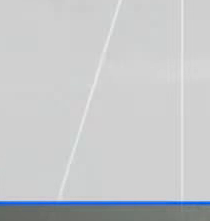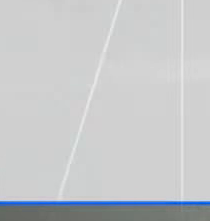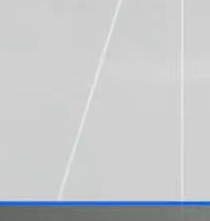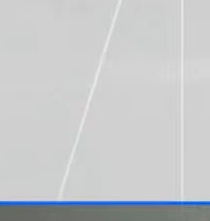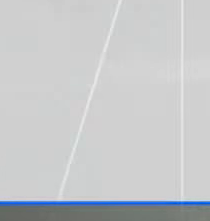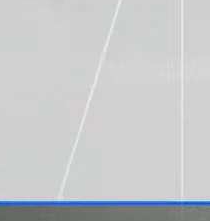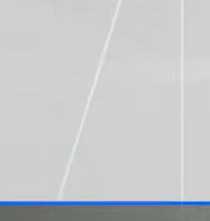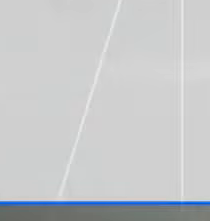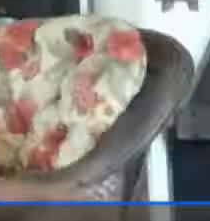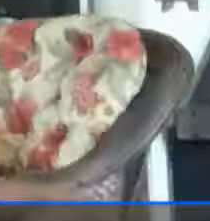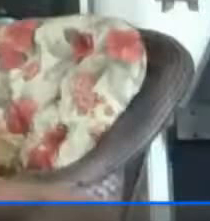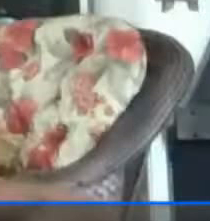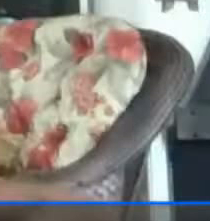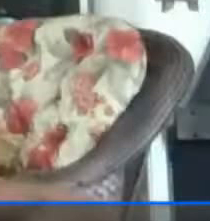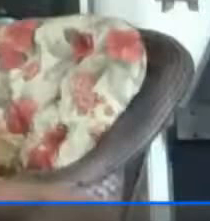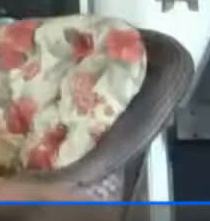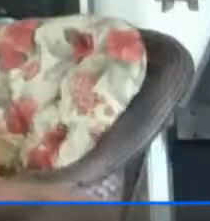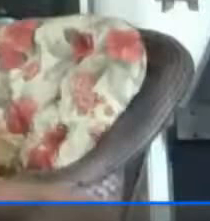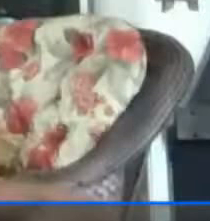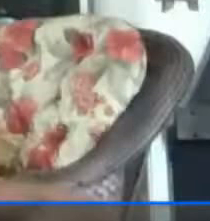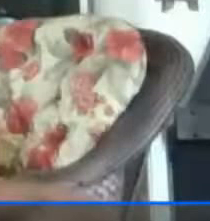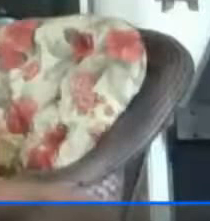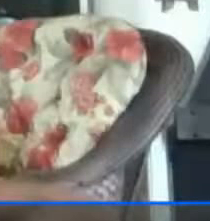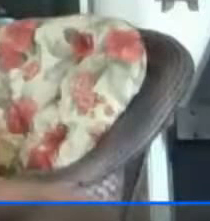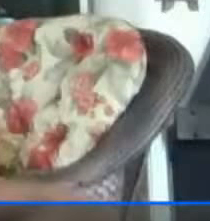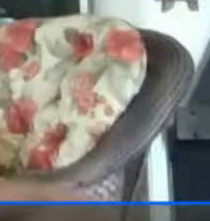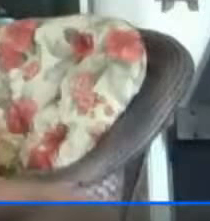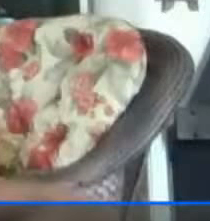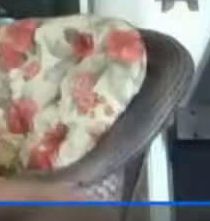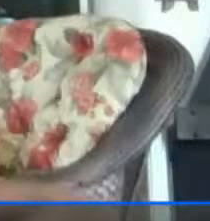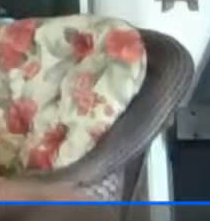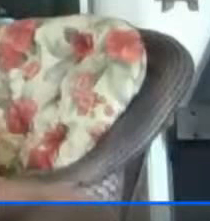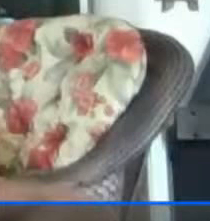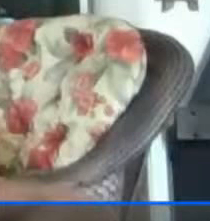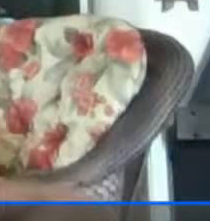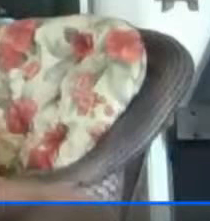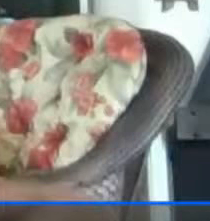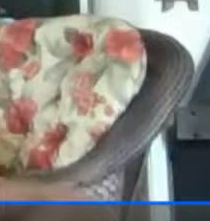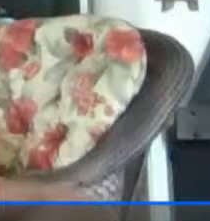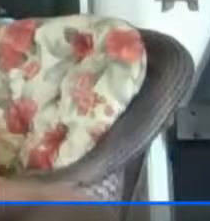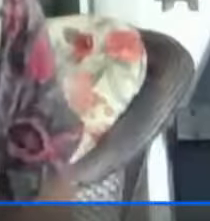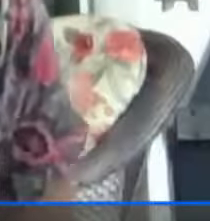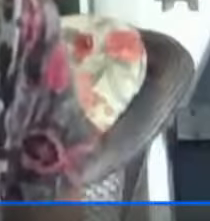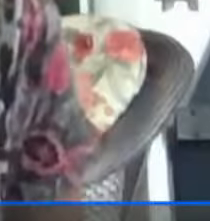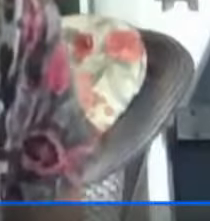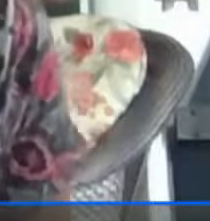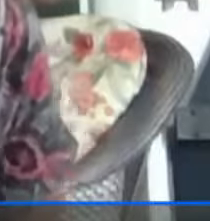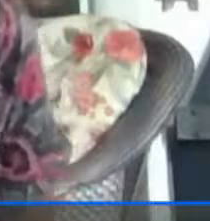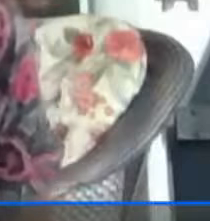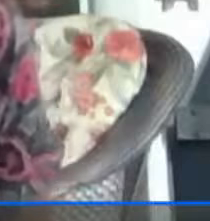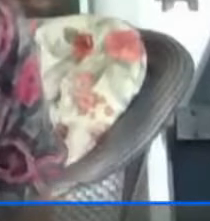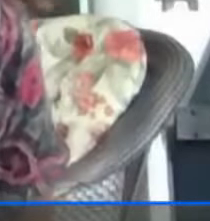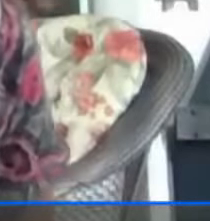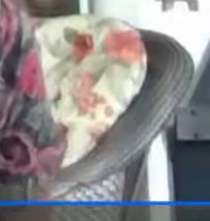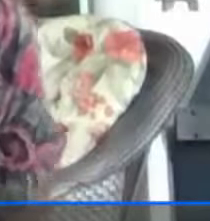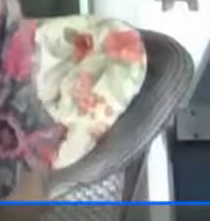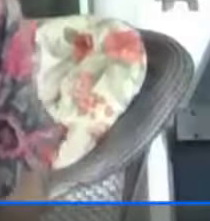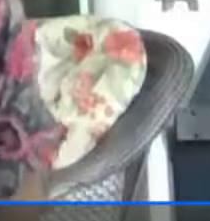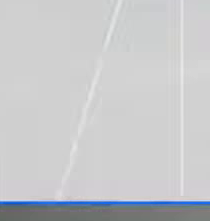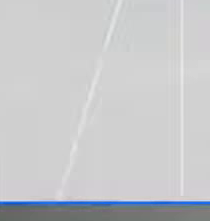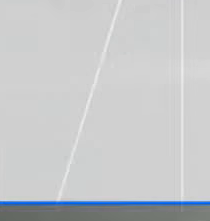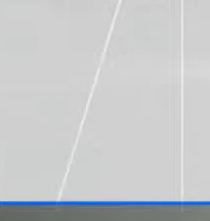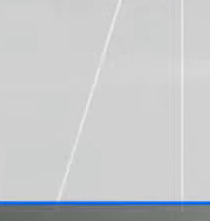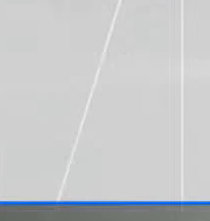Tá, do Rui, lhe prejudicando, está lhe prejudicando. Viu? E comparar.